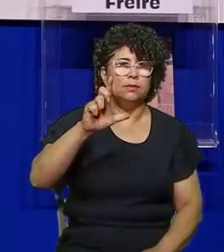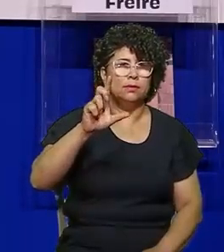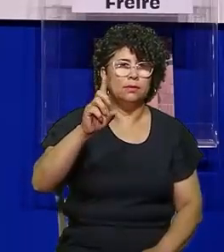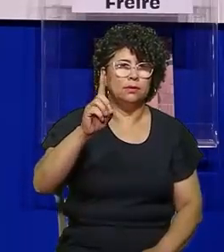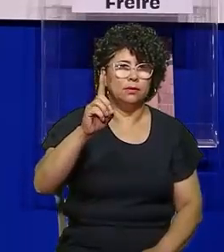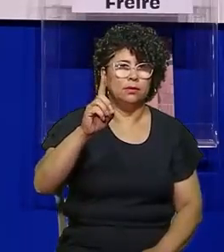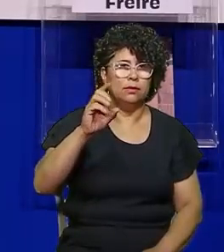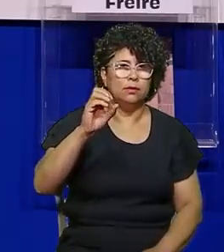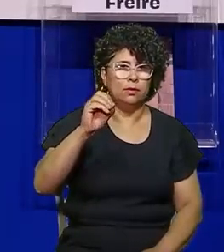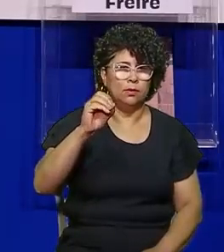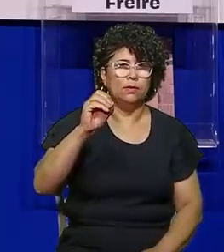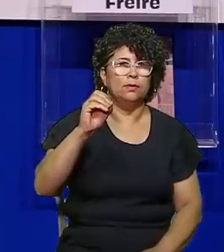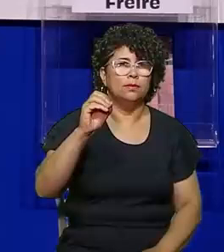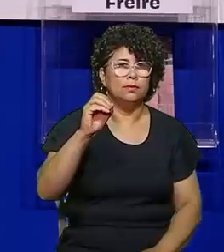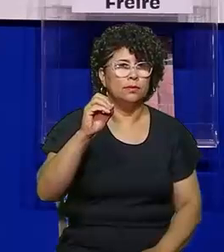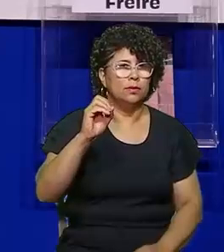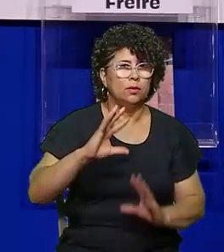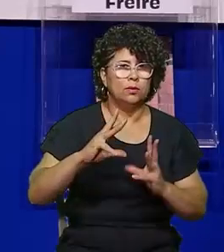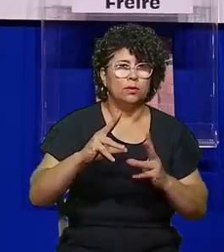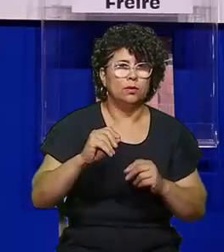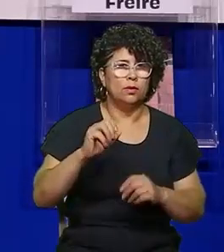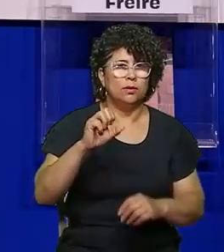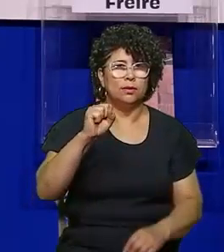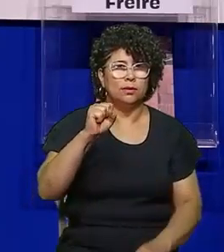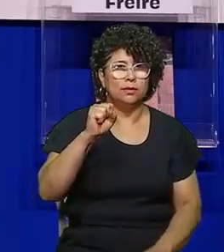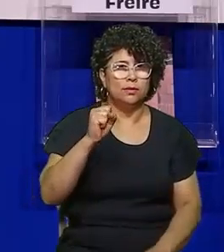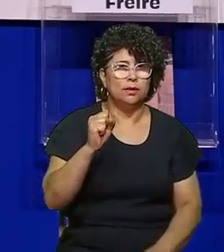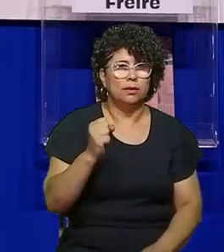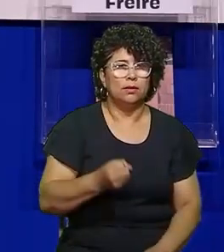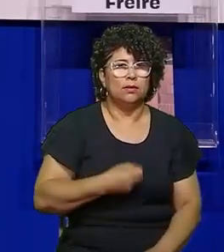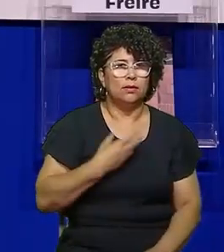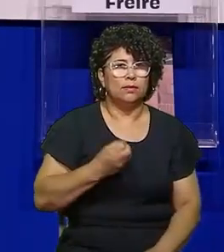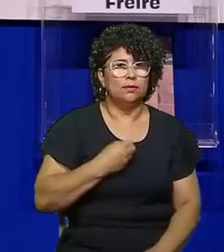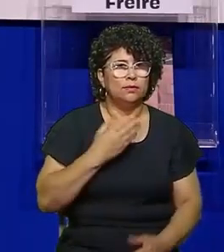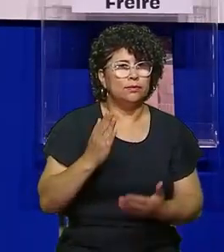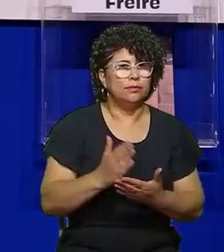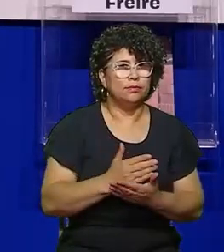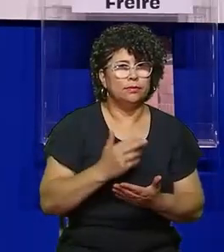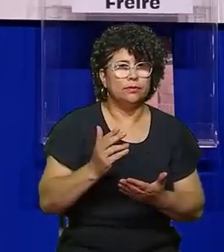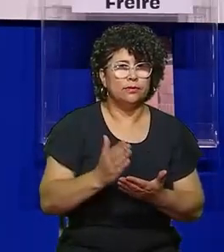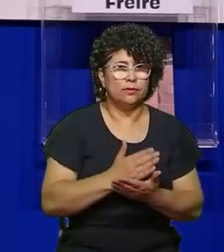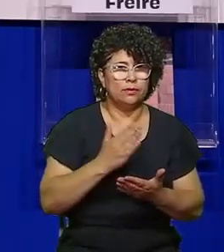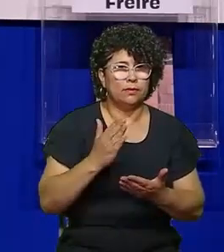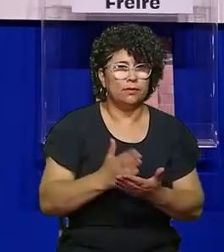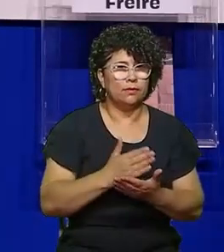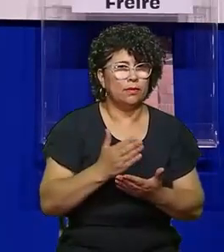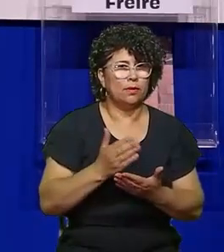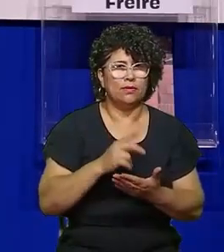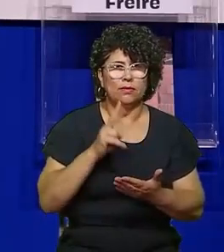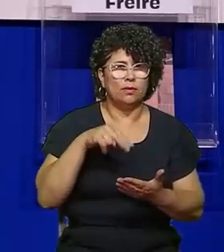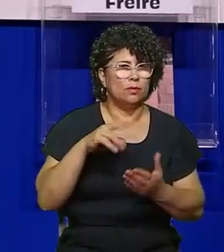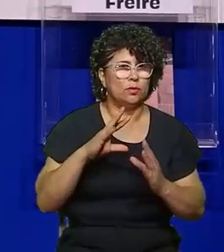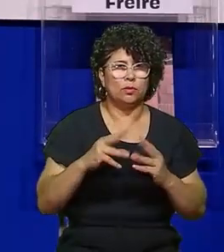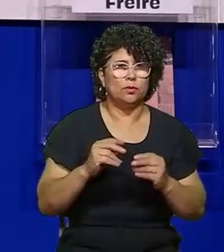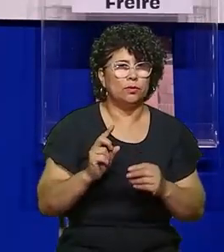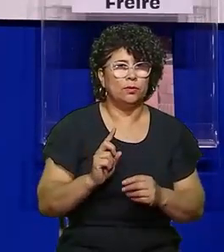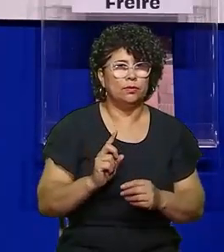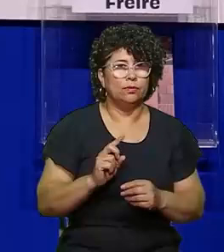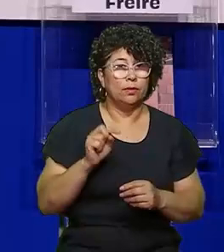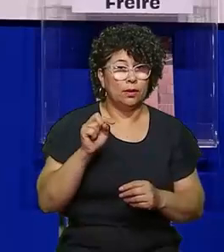a primeira parte. São 8 partes, é um poema longo. Este é tempo de